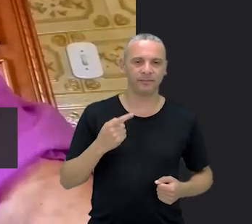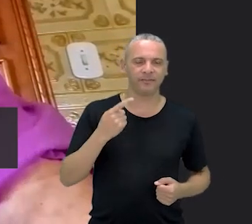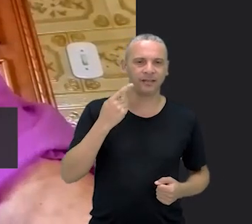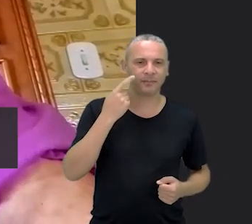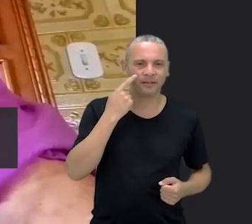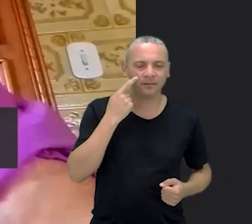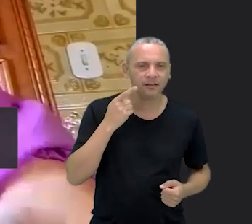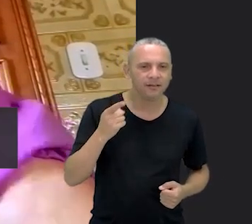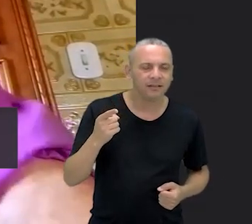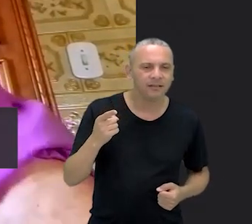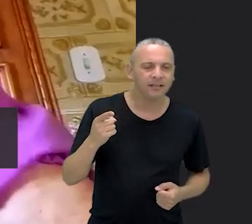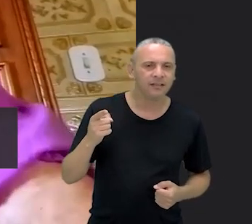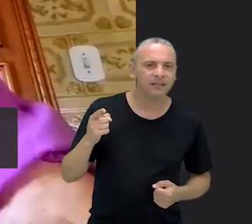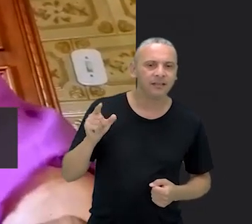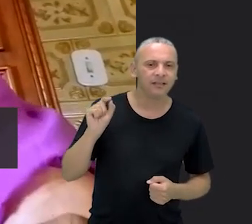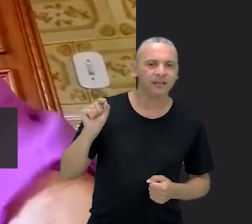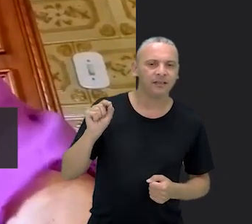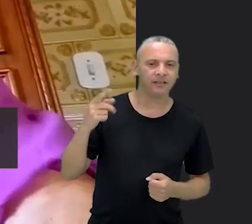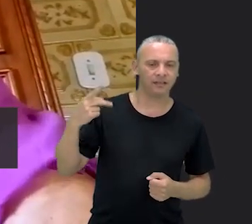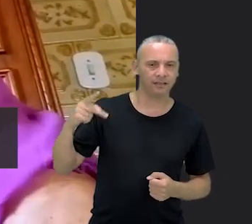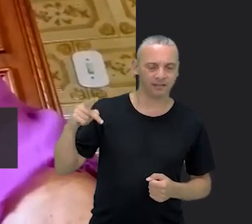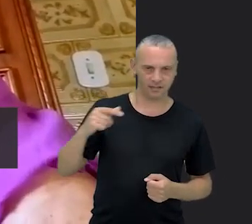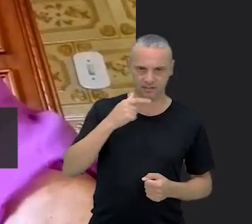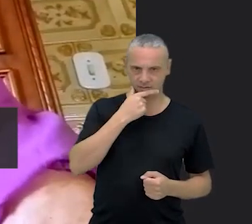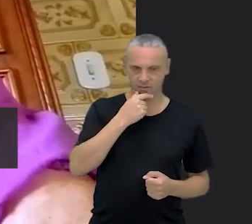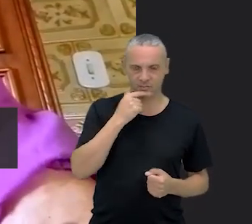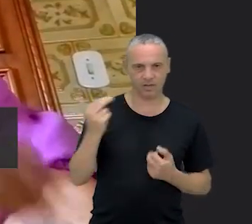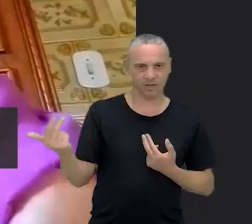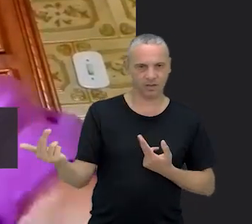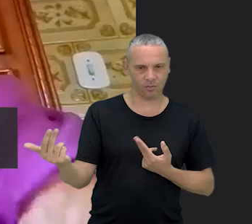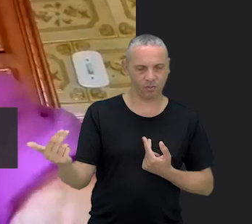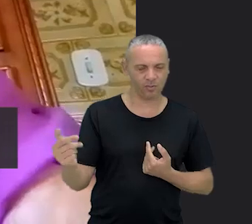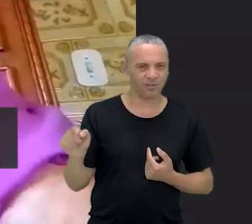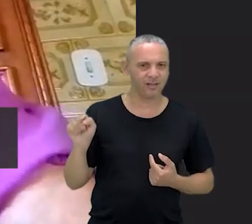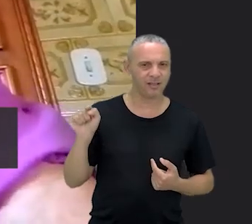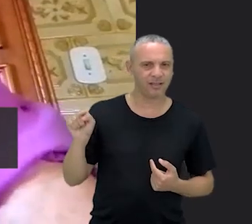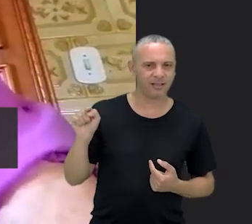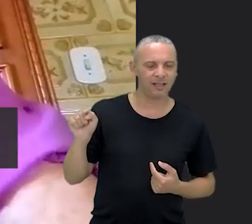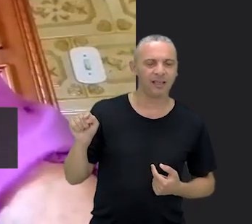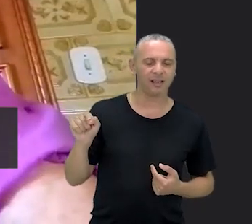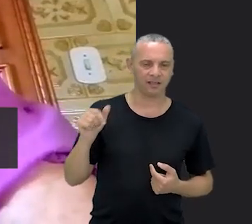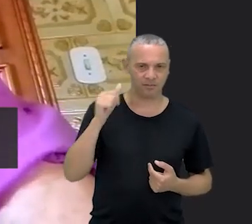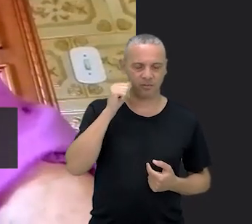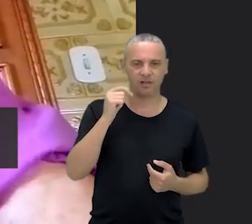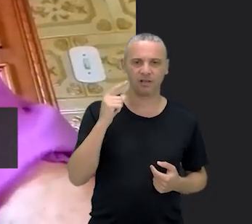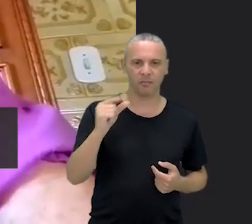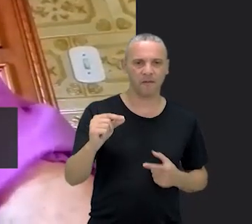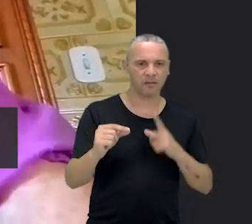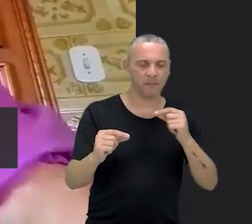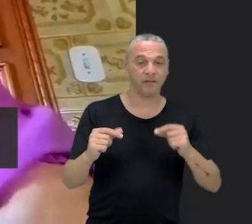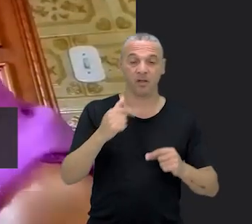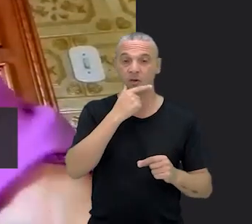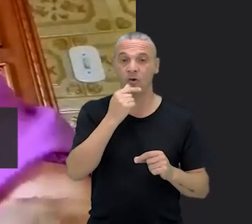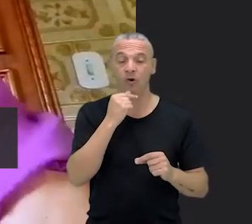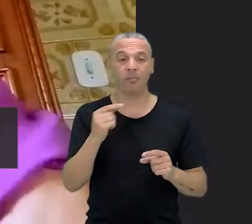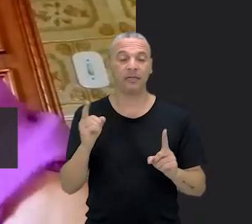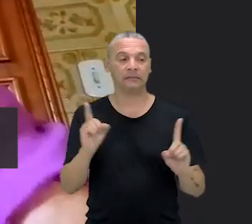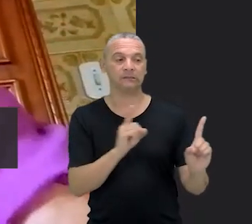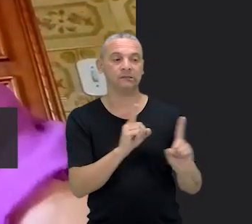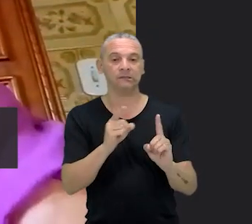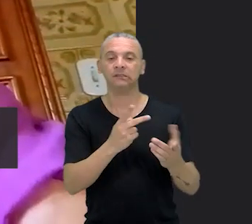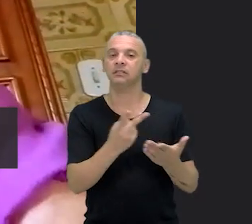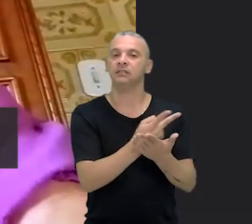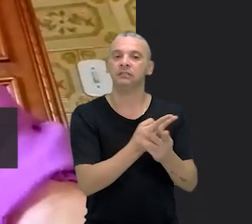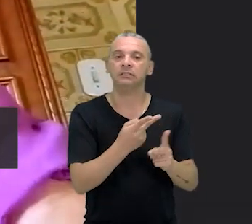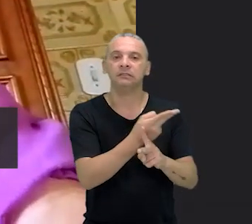dela estava machucado e o dele também. E aí ela foi embora e ele foi correr atrás dela e ele viu que